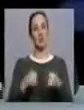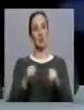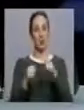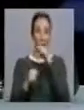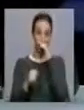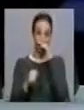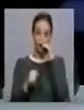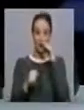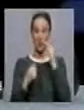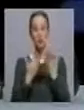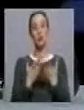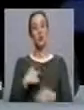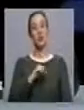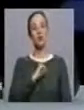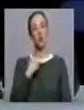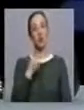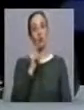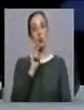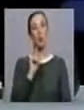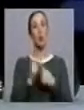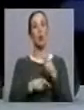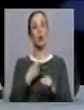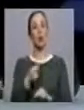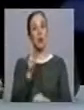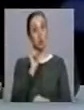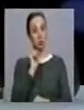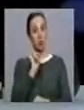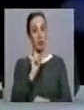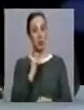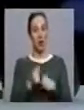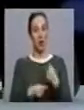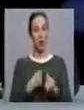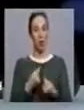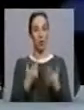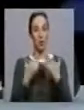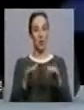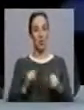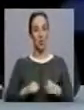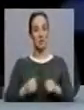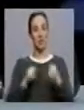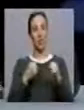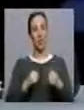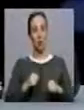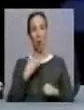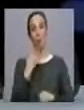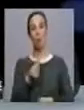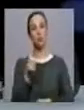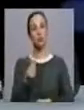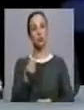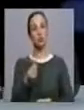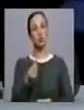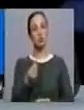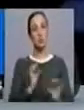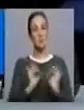no nosso estudo conseguimos constatar que é preciso algum nível de ansiedade para os estudantes a se